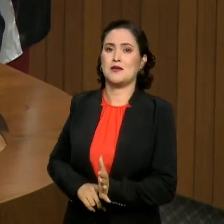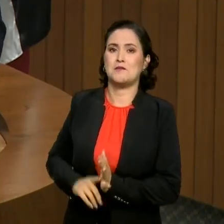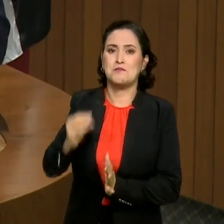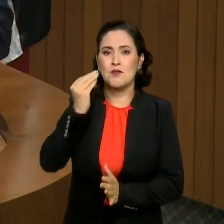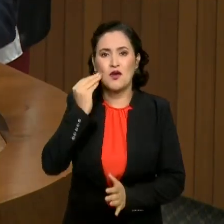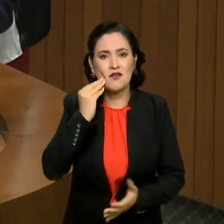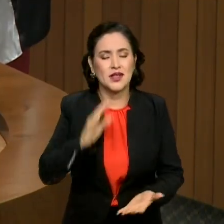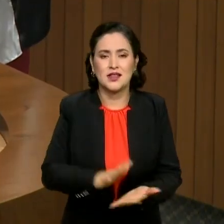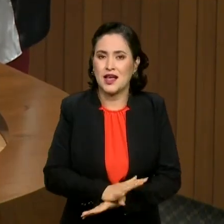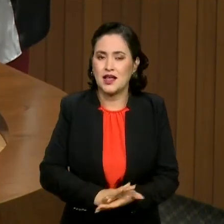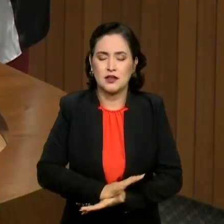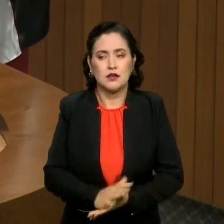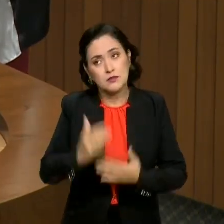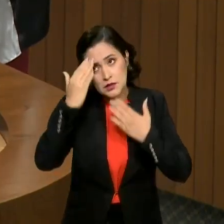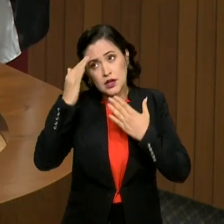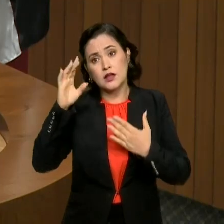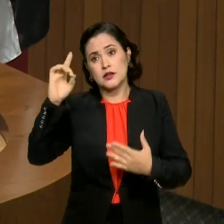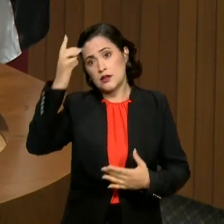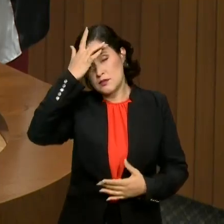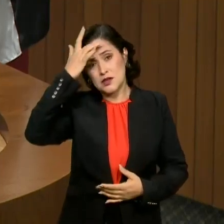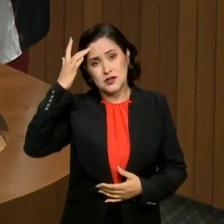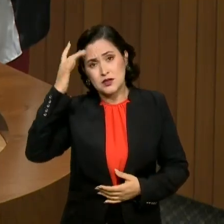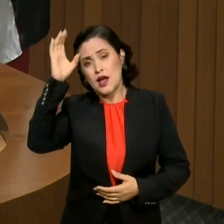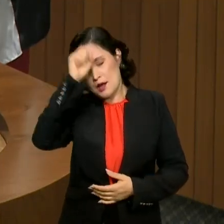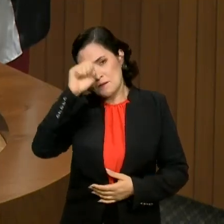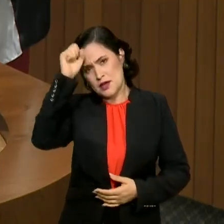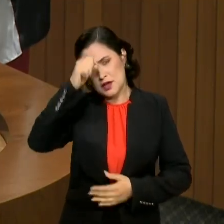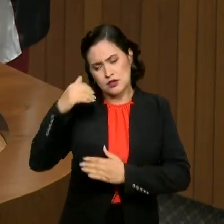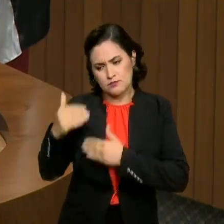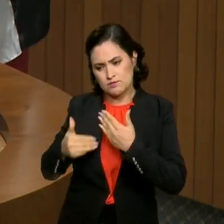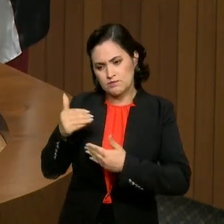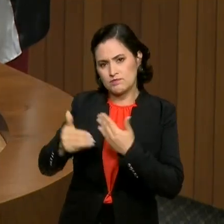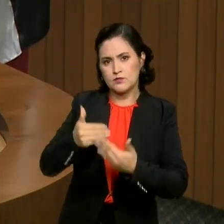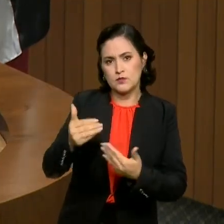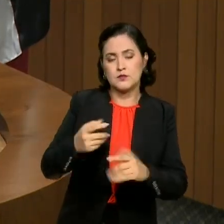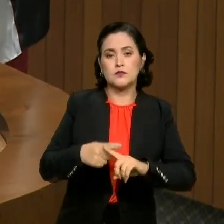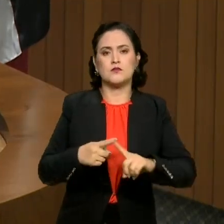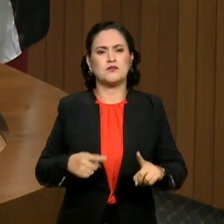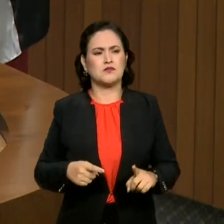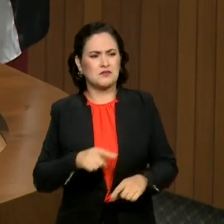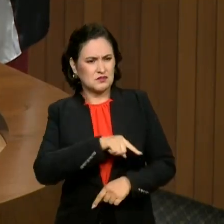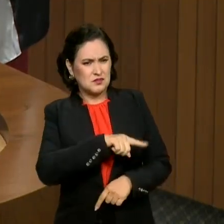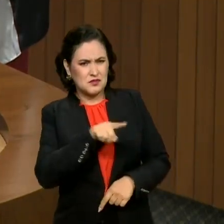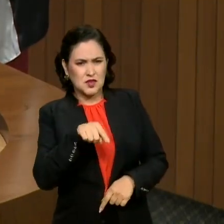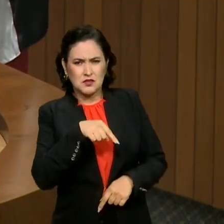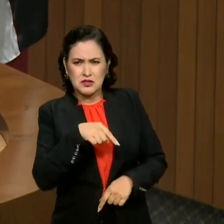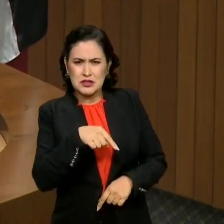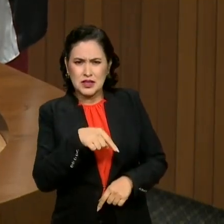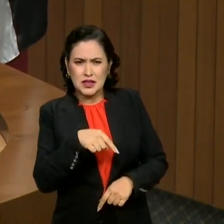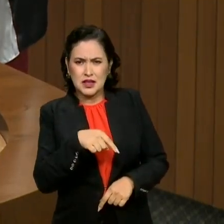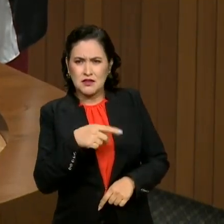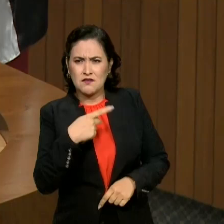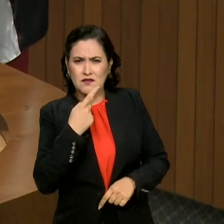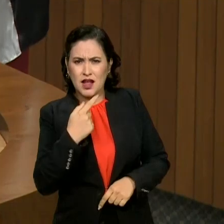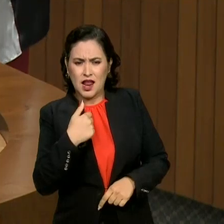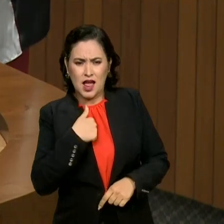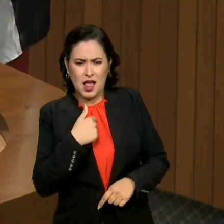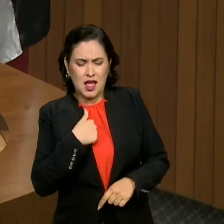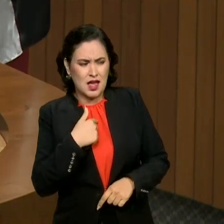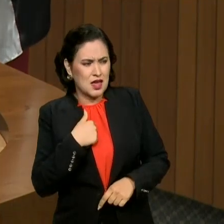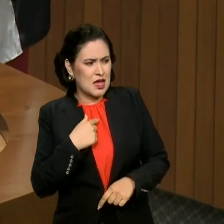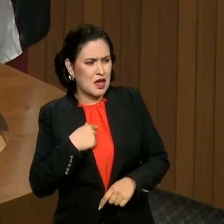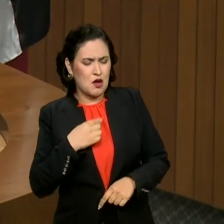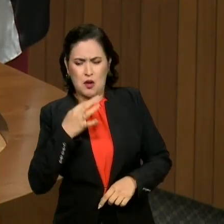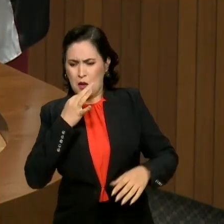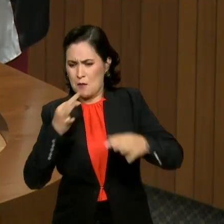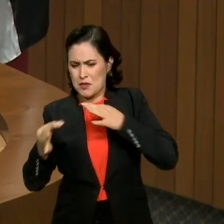Deus, as pessoas têm aprendizado. Agora, vocês questionarem coerência, gente,